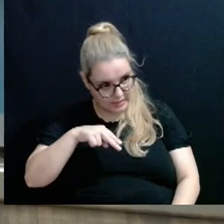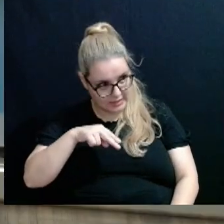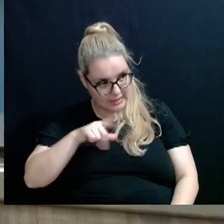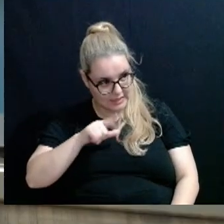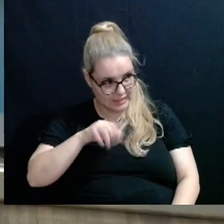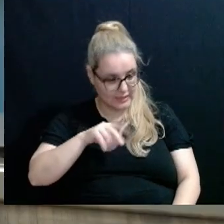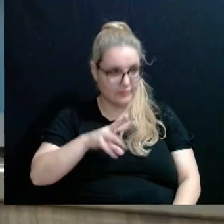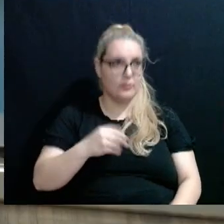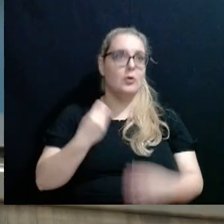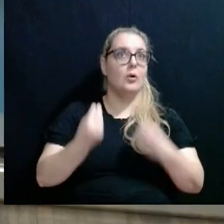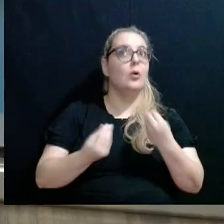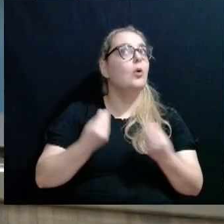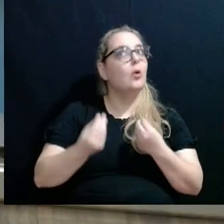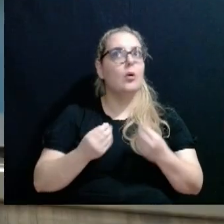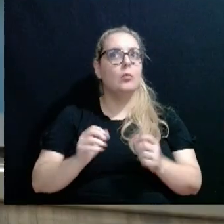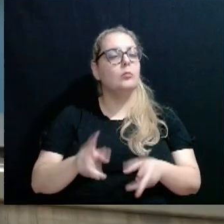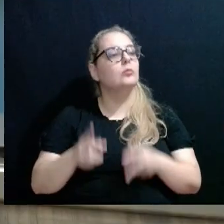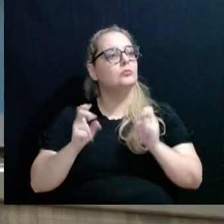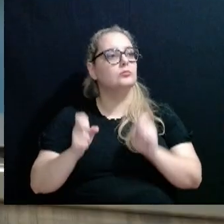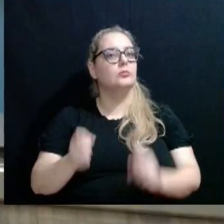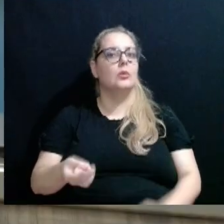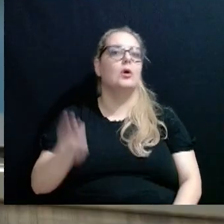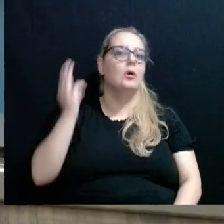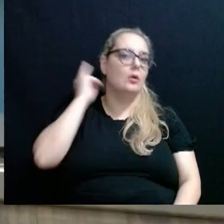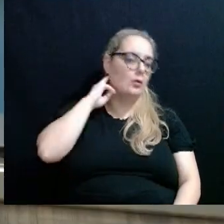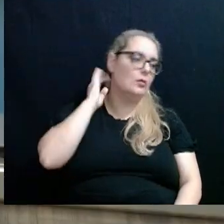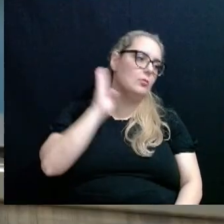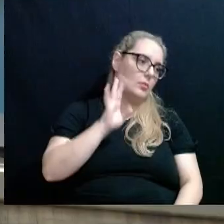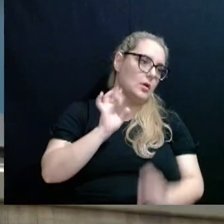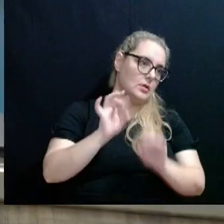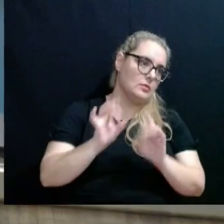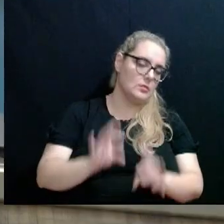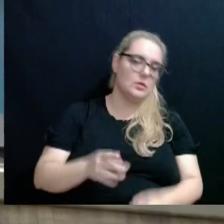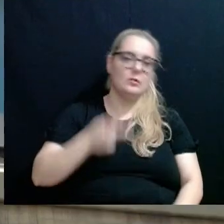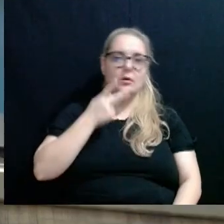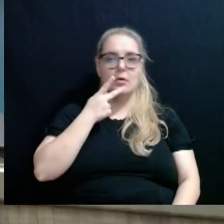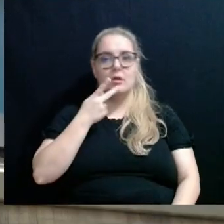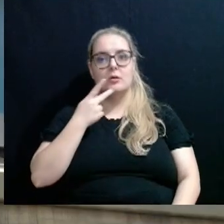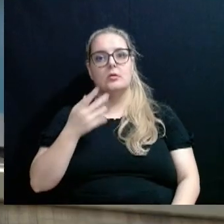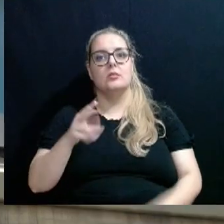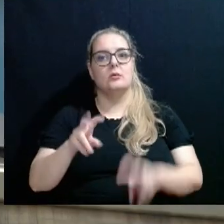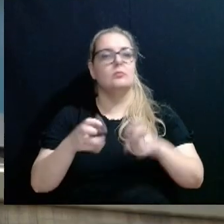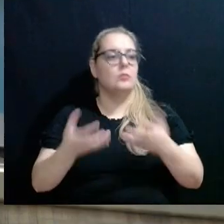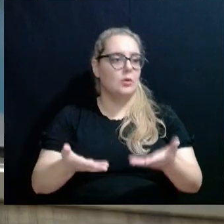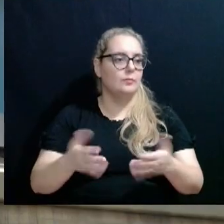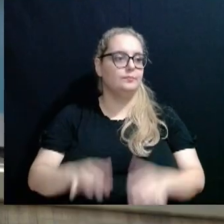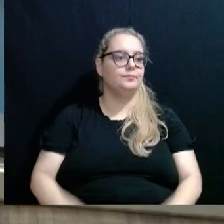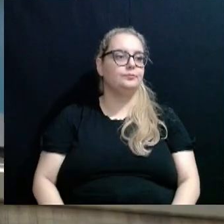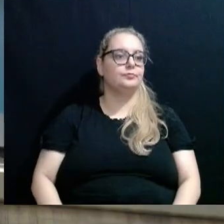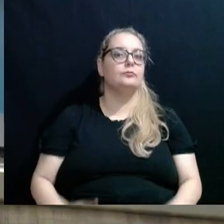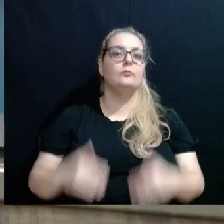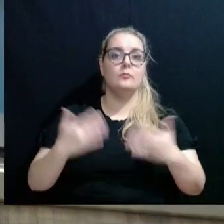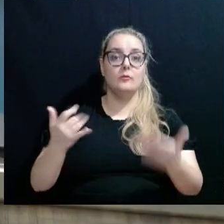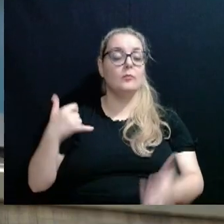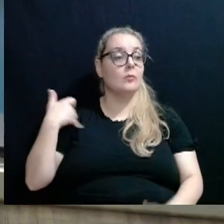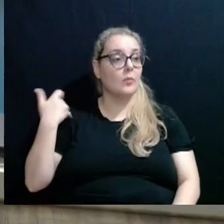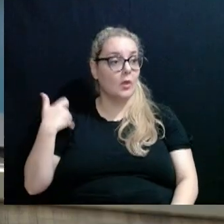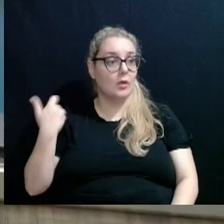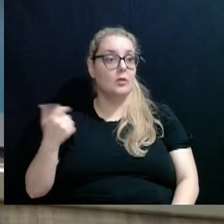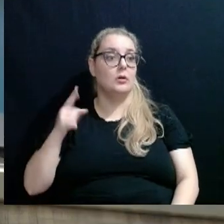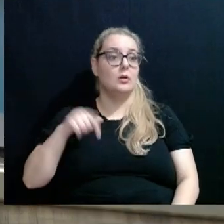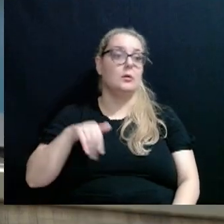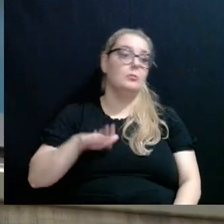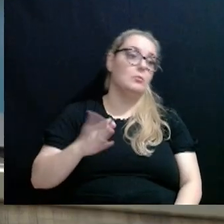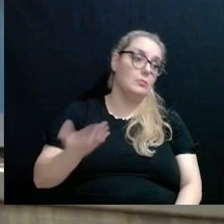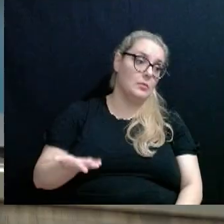de alerta, né? Como identificar a meningite B, especificamente falando sobre ela? Em qual